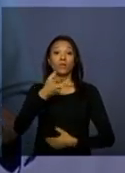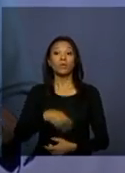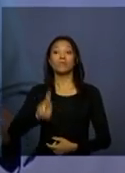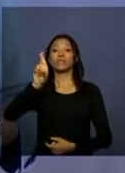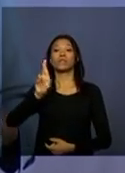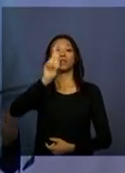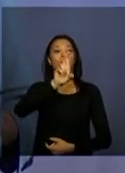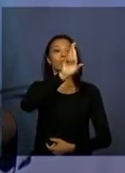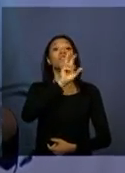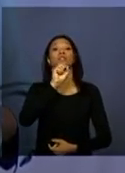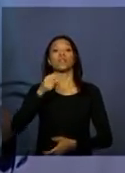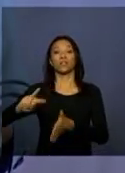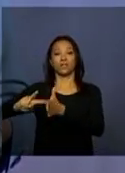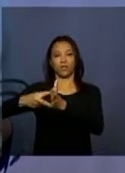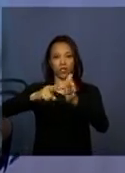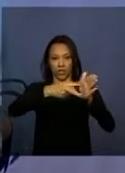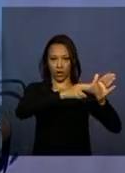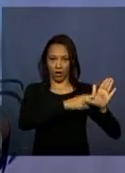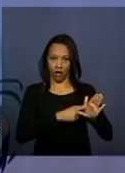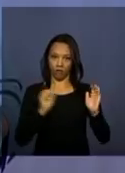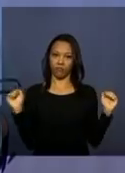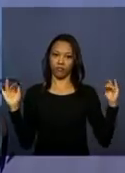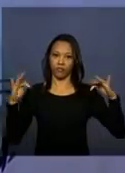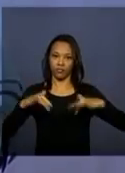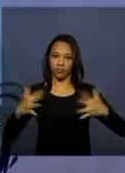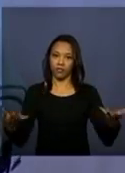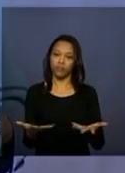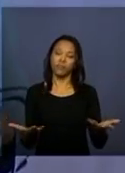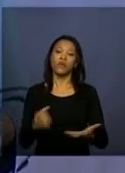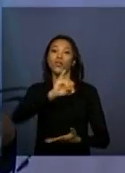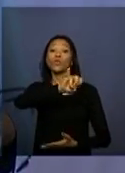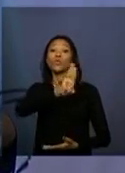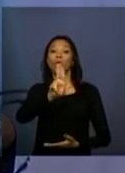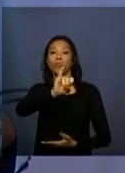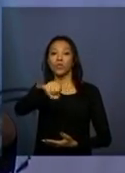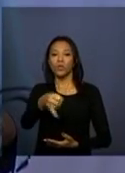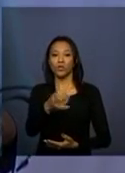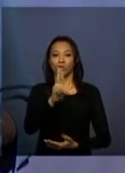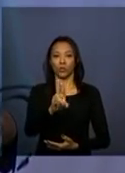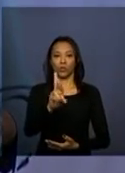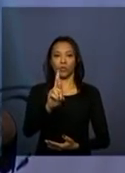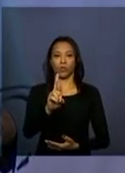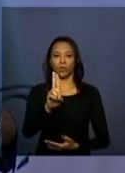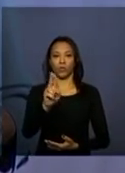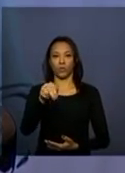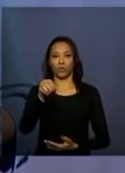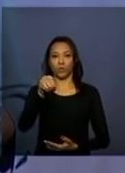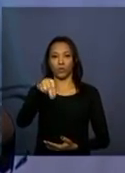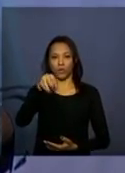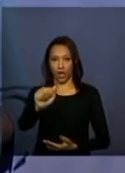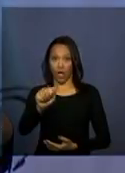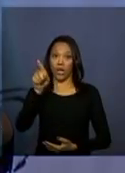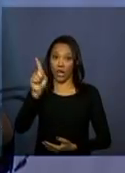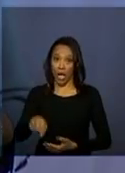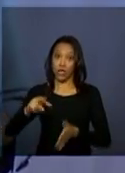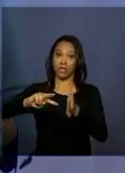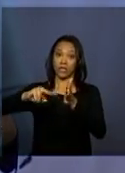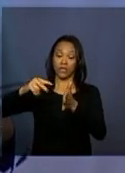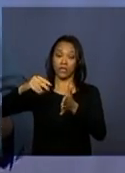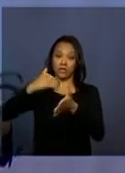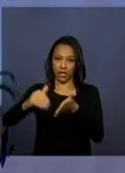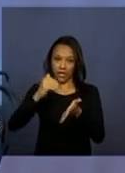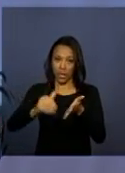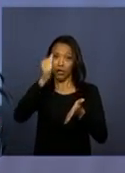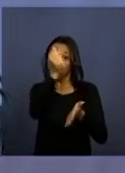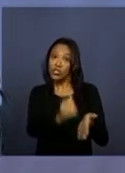aqui presentes, o nosso querido Juruna, secretário da Força Sindical, secretário-geral